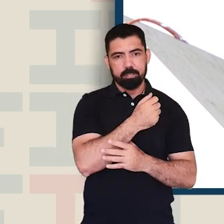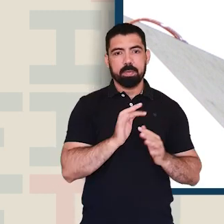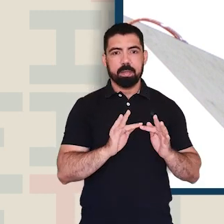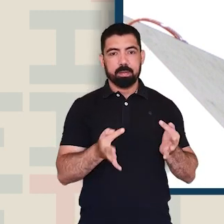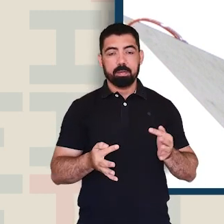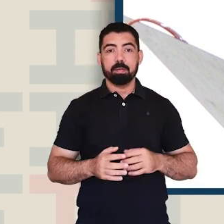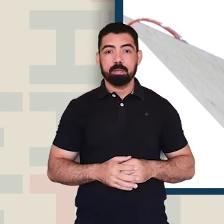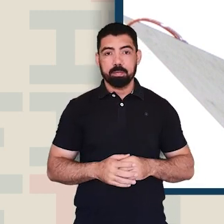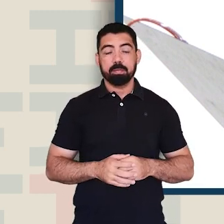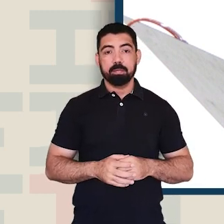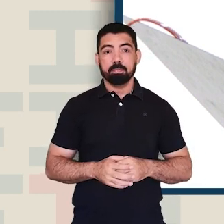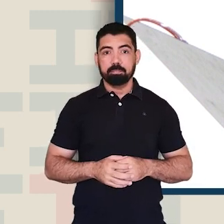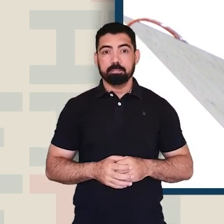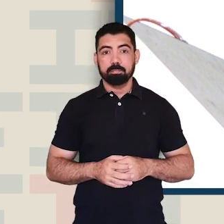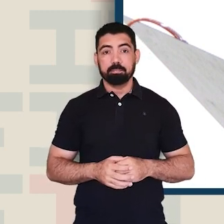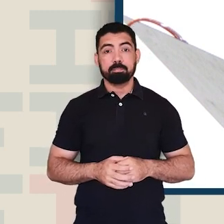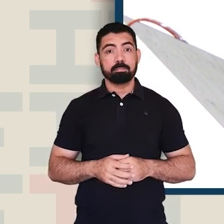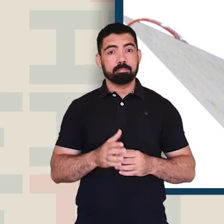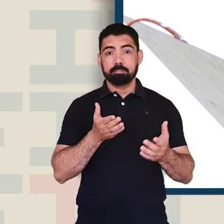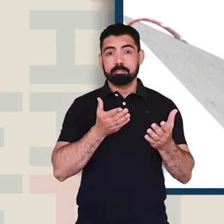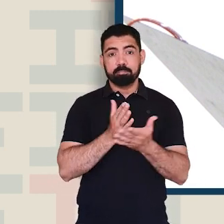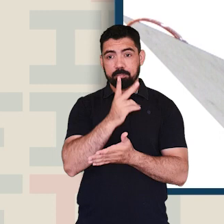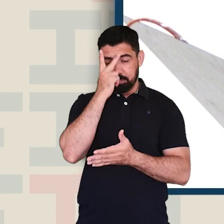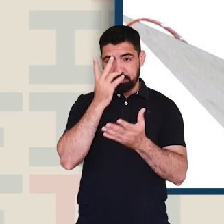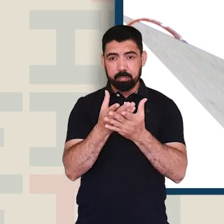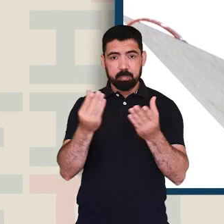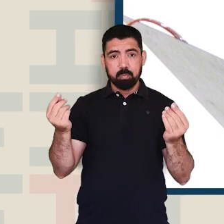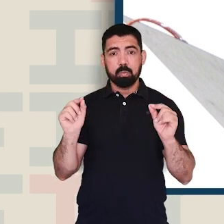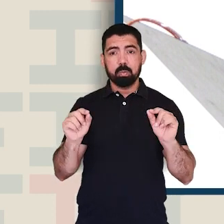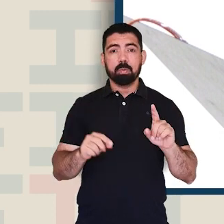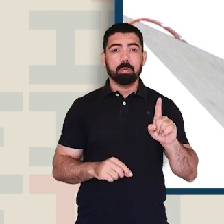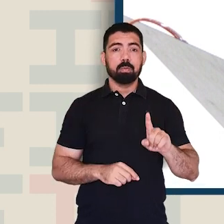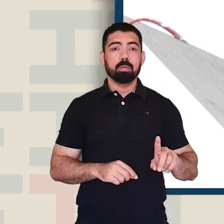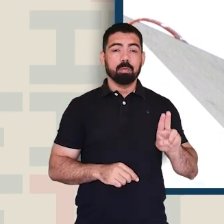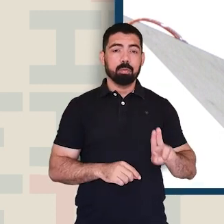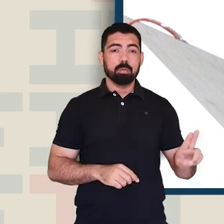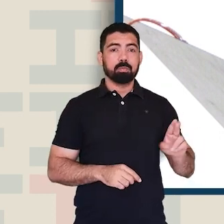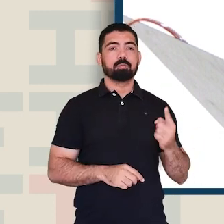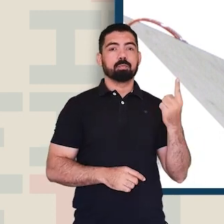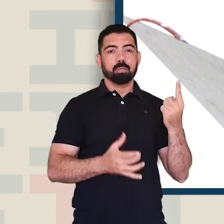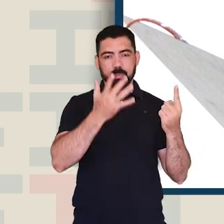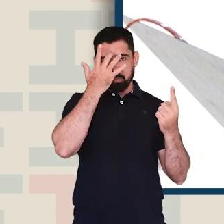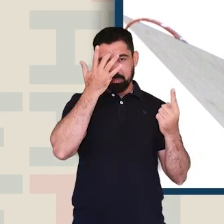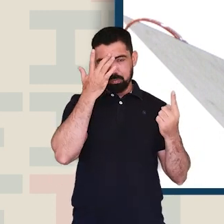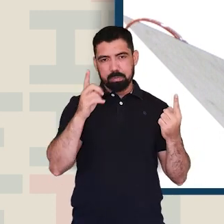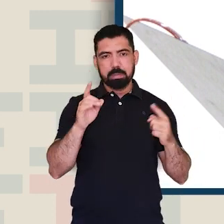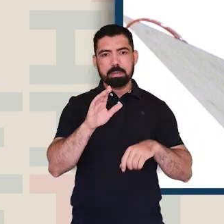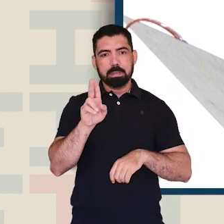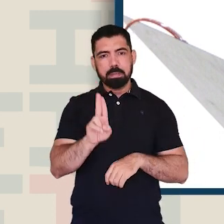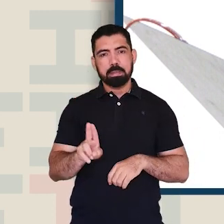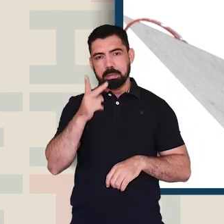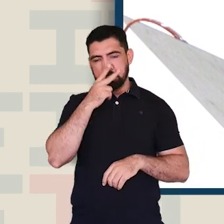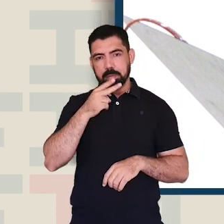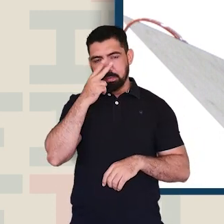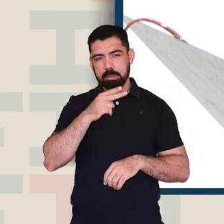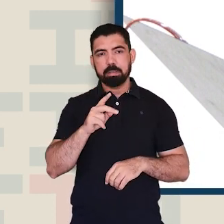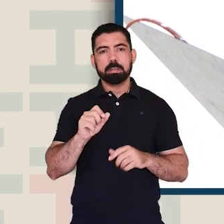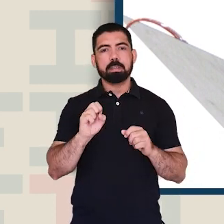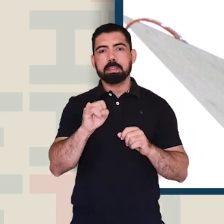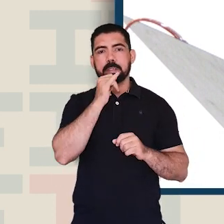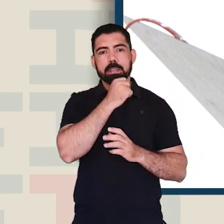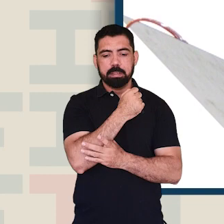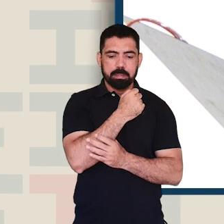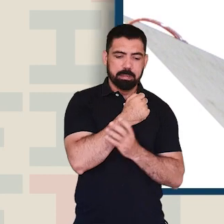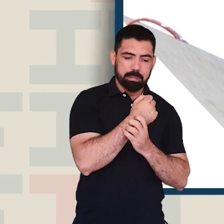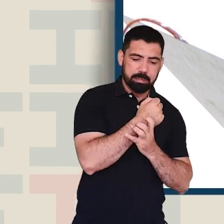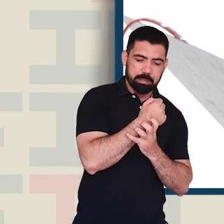sistema 5, passa na frente de quem sabe tocar só num decorado, que o cara está tocando aqui, aí quando vai